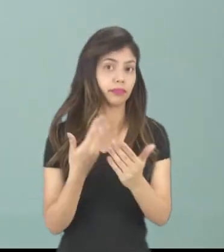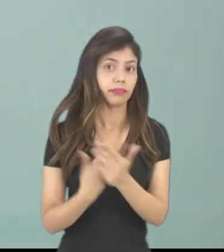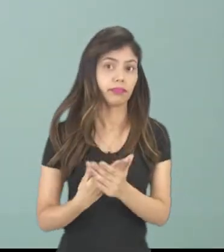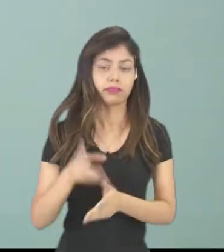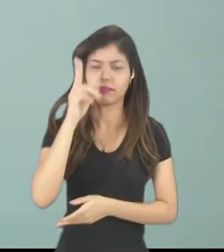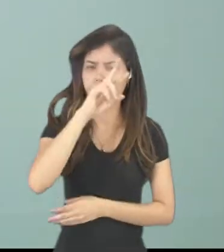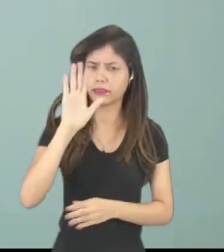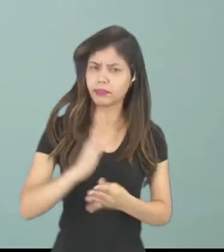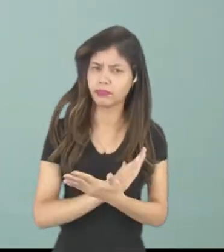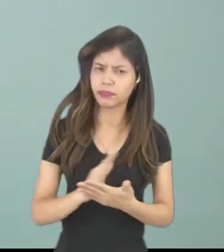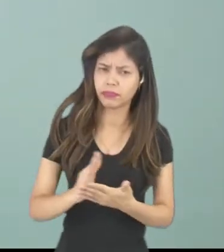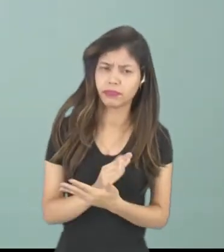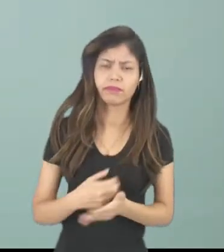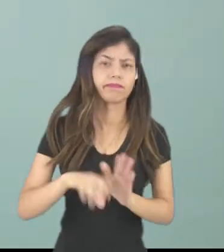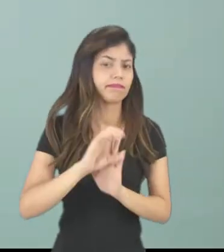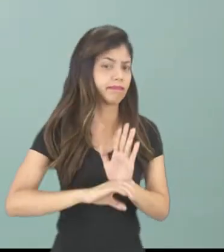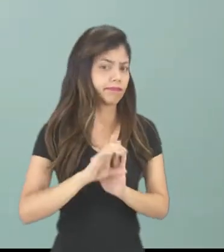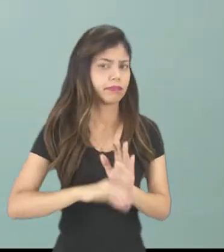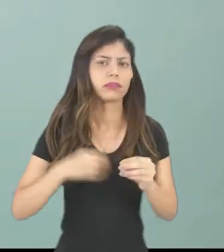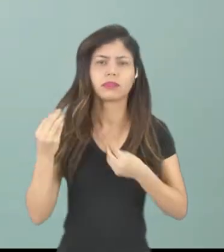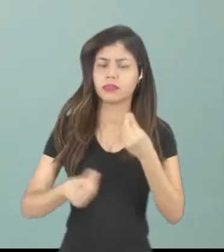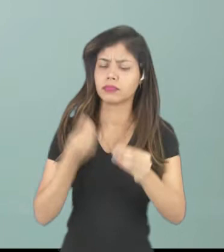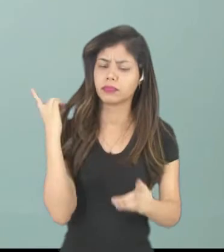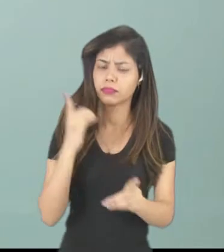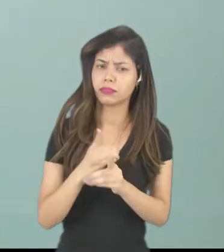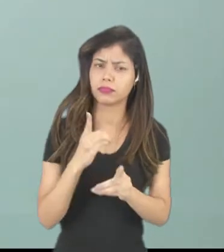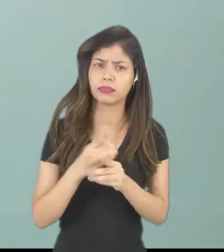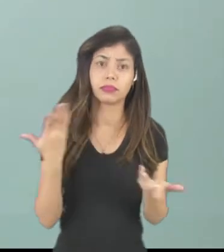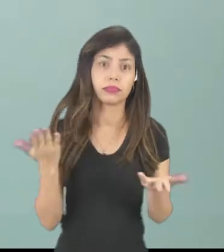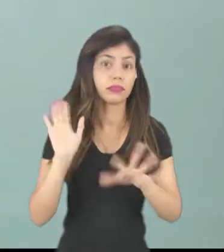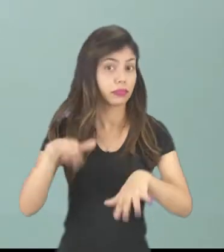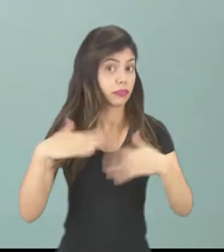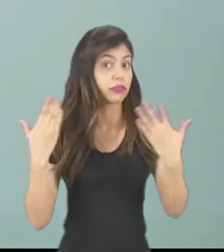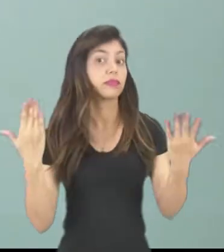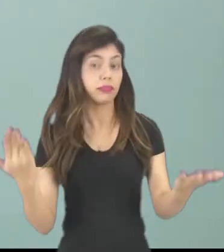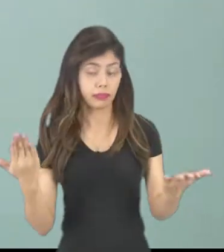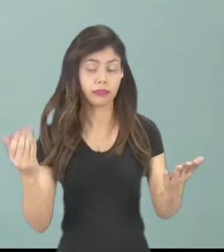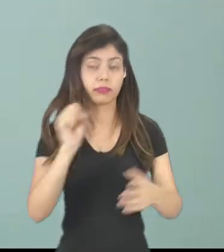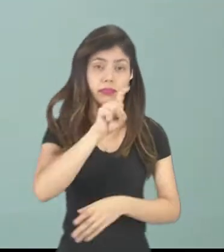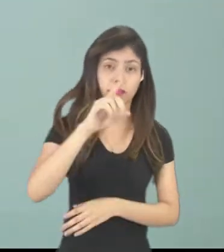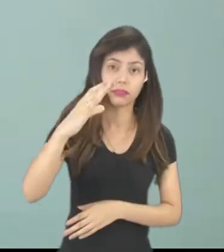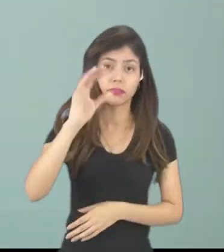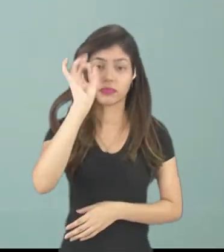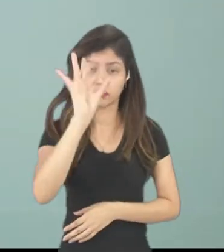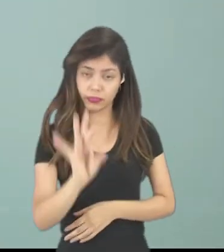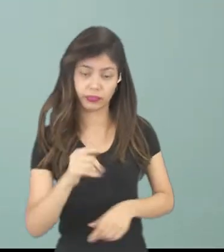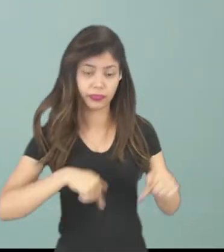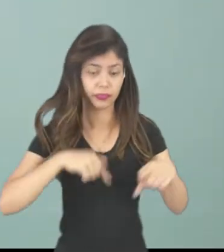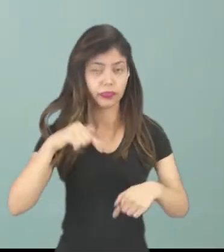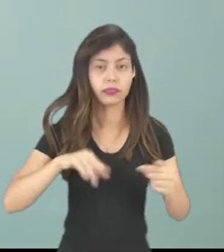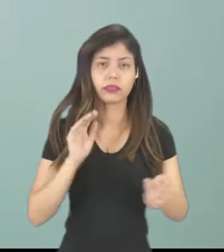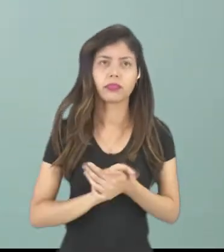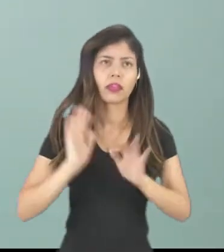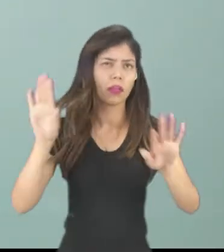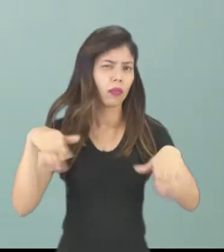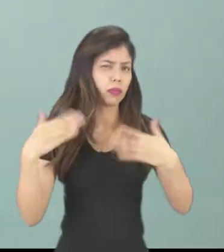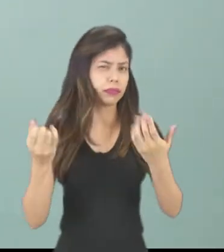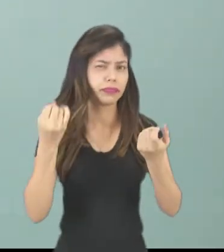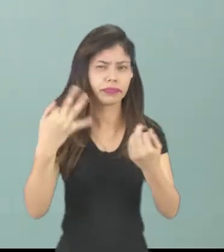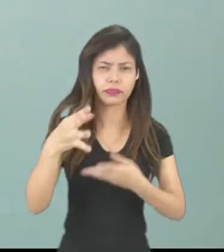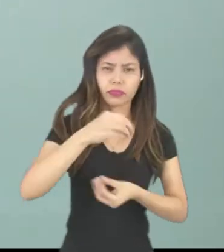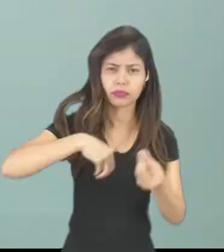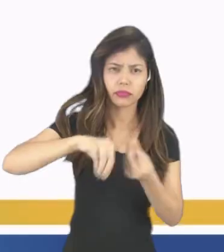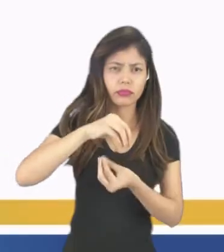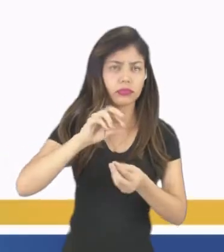gente vai relembrar alguns conceitos e como identificar e classificar as reações químicas. Então, primeiro, qual é a definição de uma